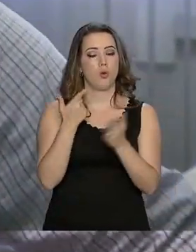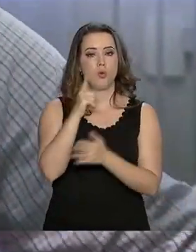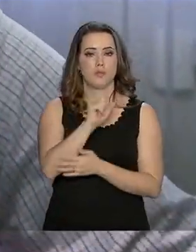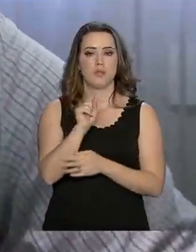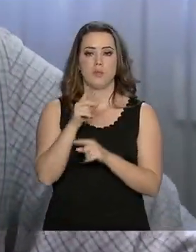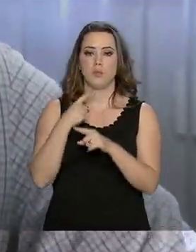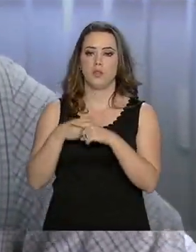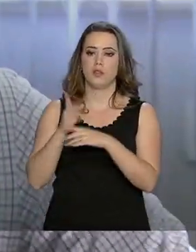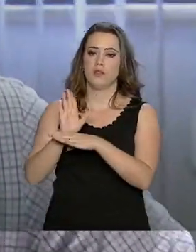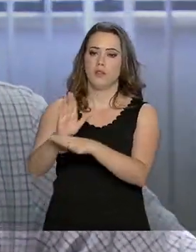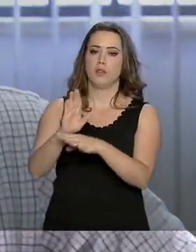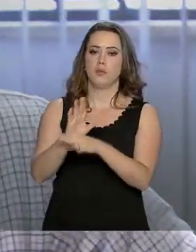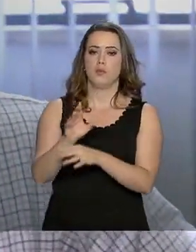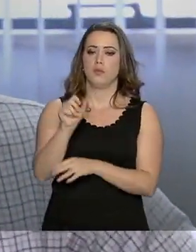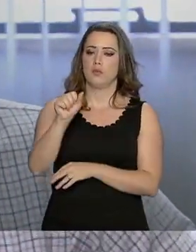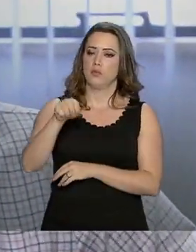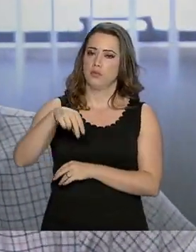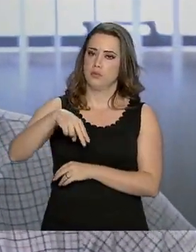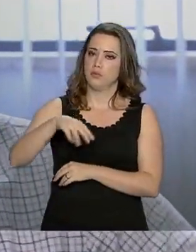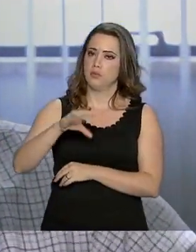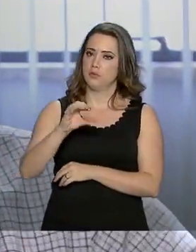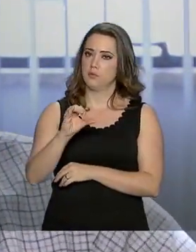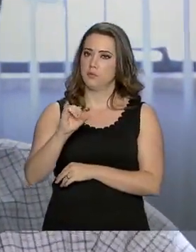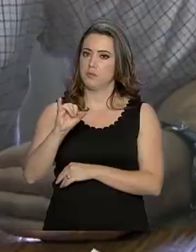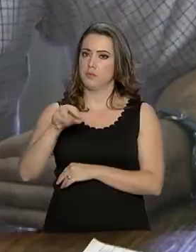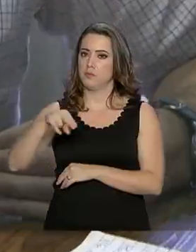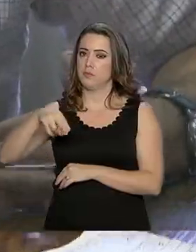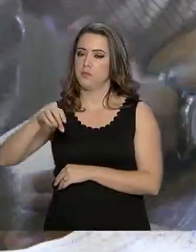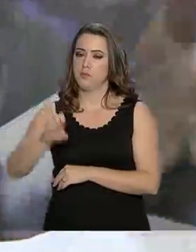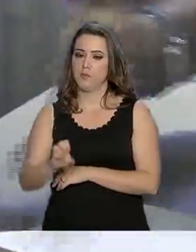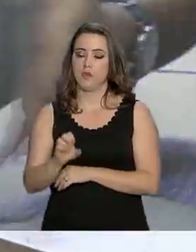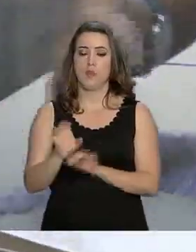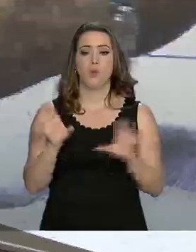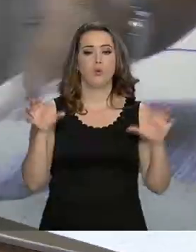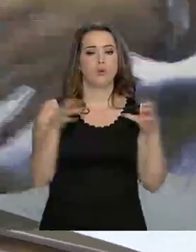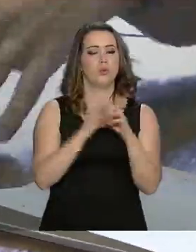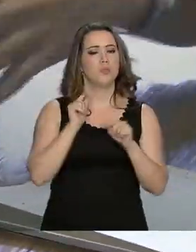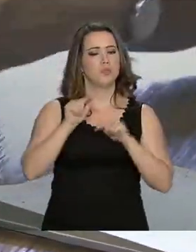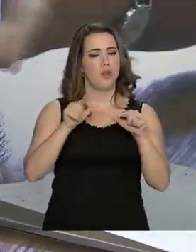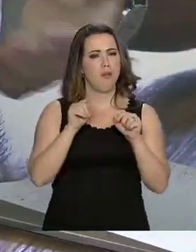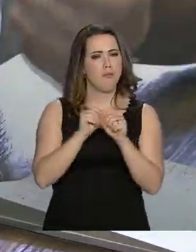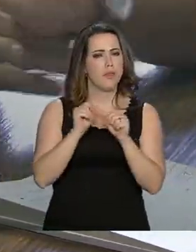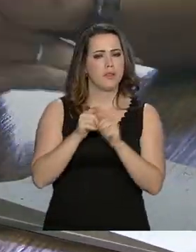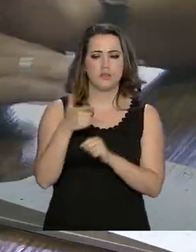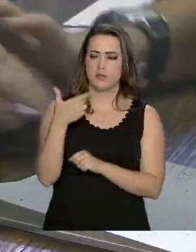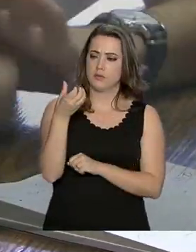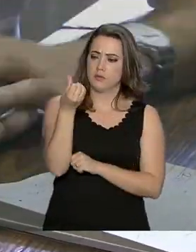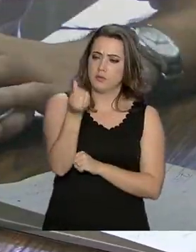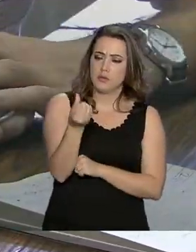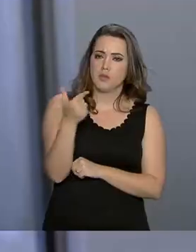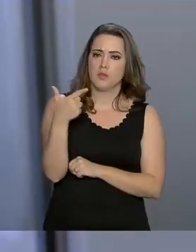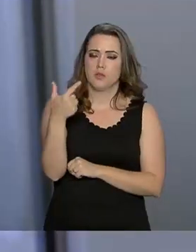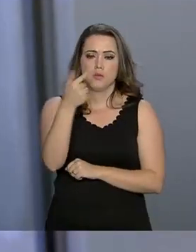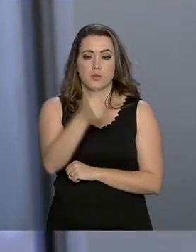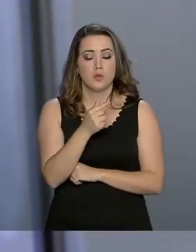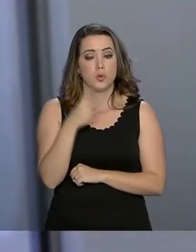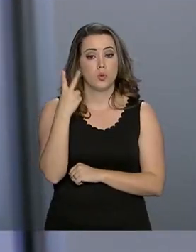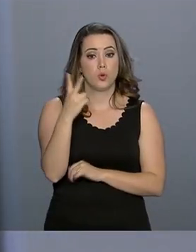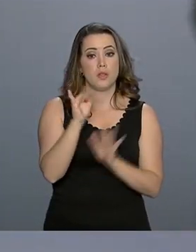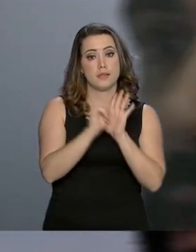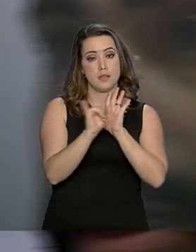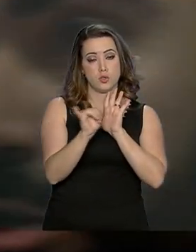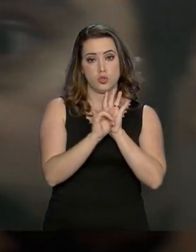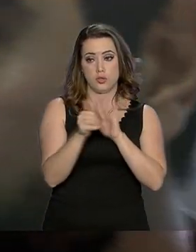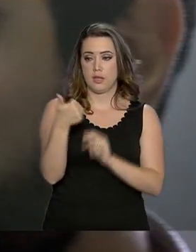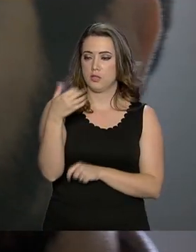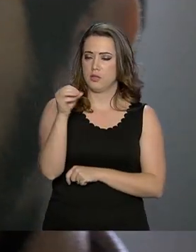ao apoio da agência nacional de cinema ancine agência já realizou em 2016 e 2017 dois editais no valor